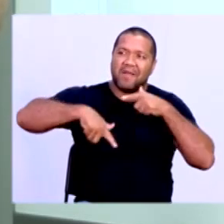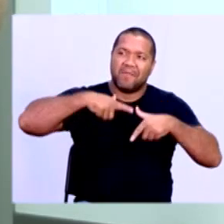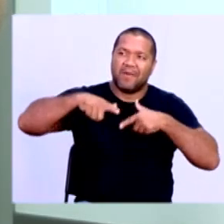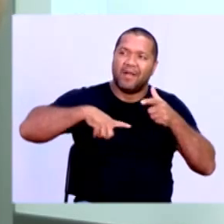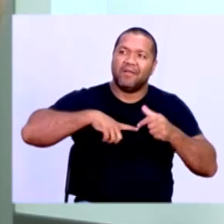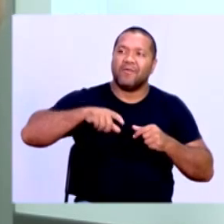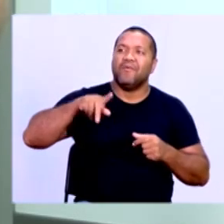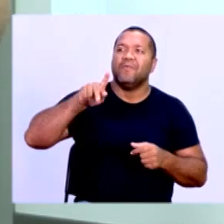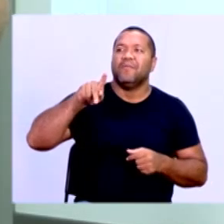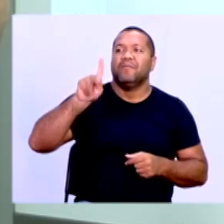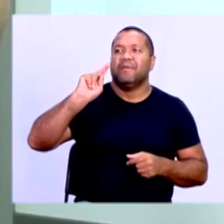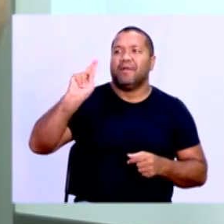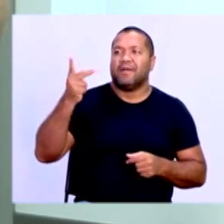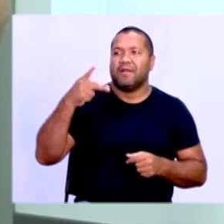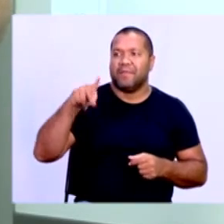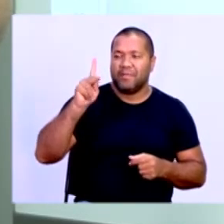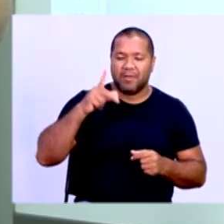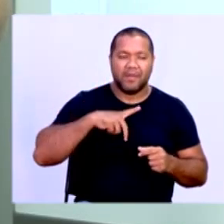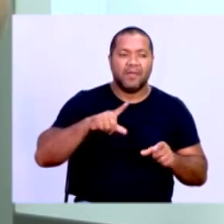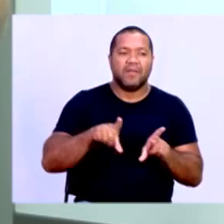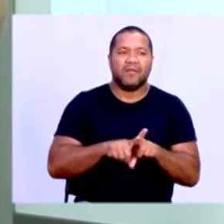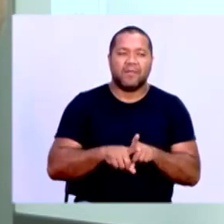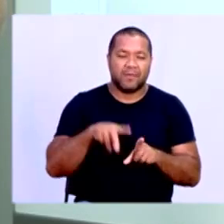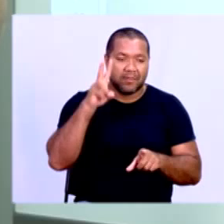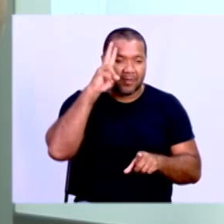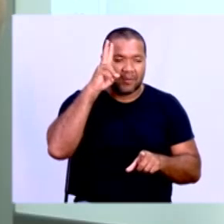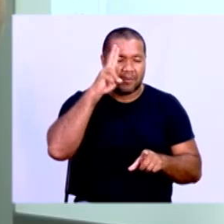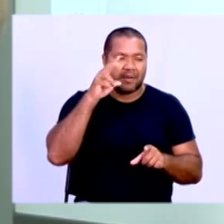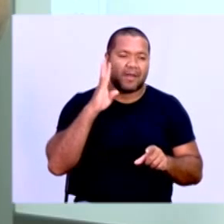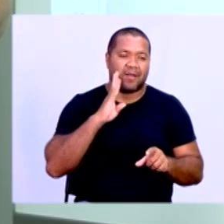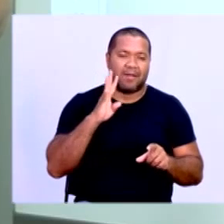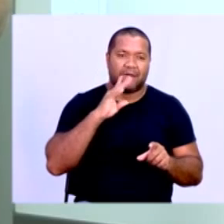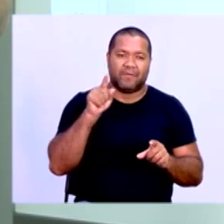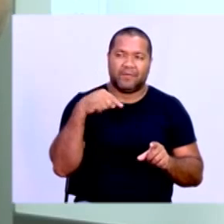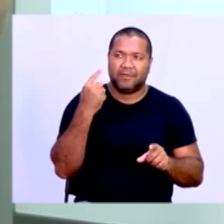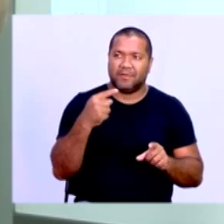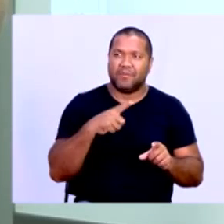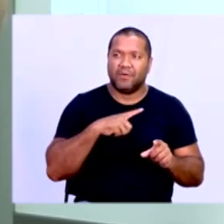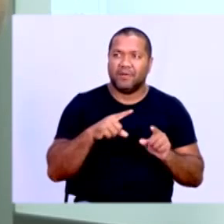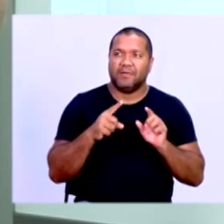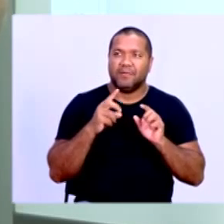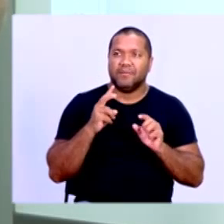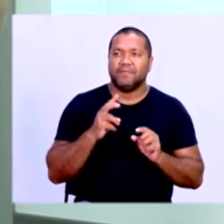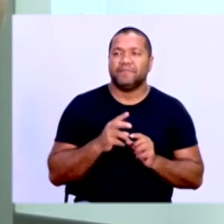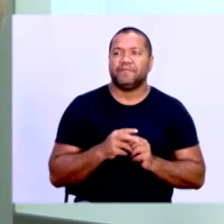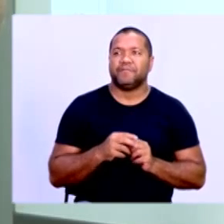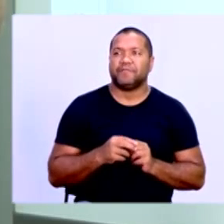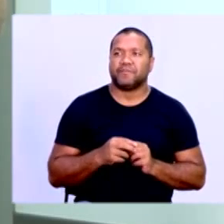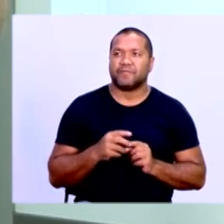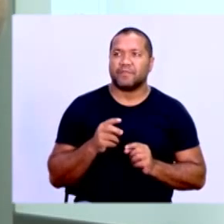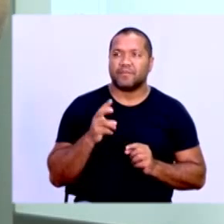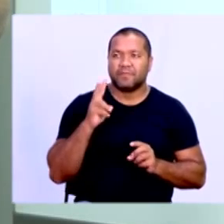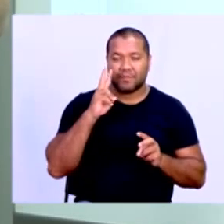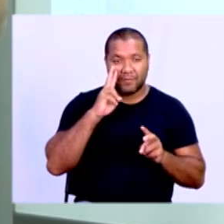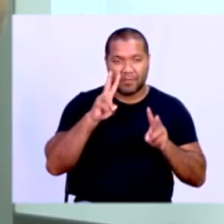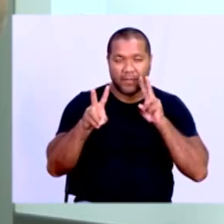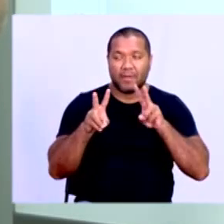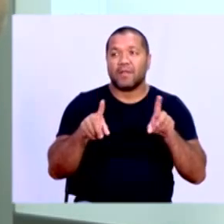acessando. E uma história que eu acho legal, que vocês possam assistir para também contextualizar, para vocês